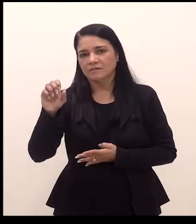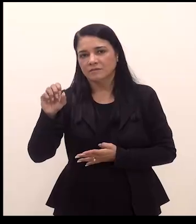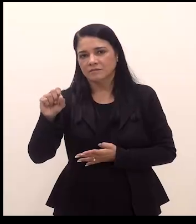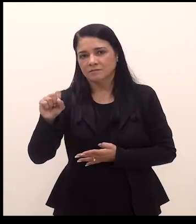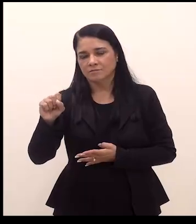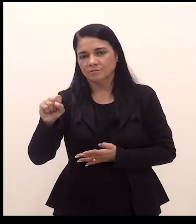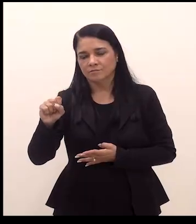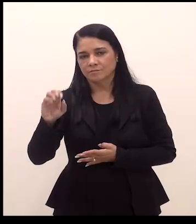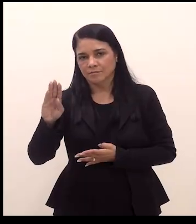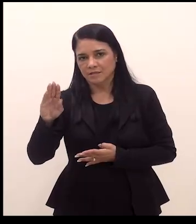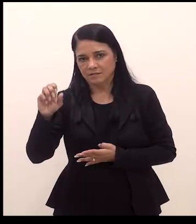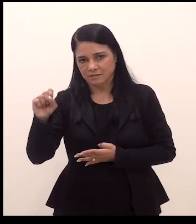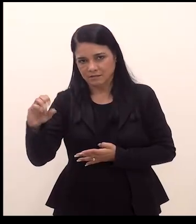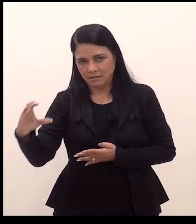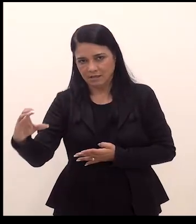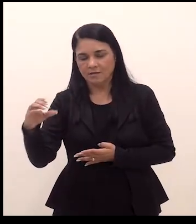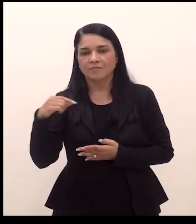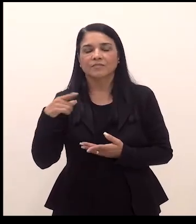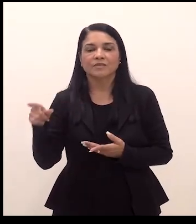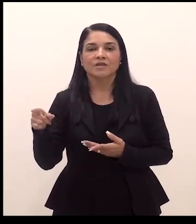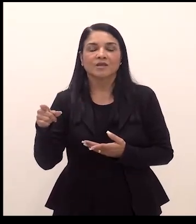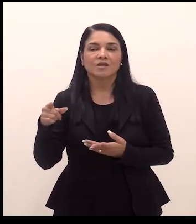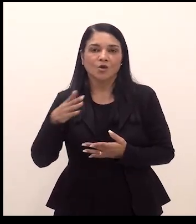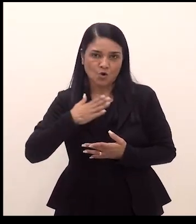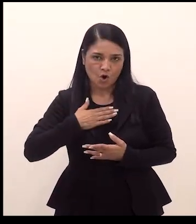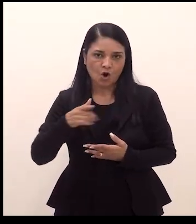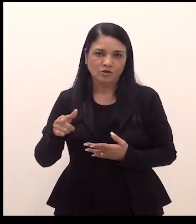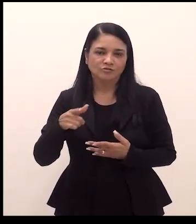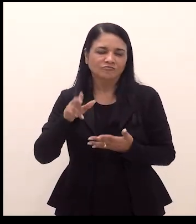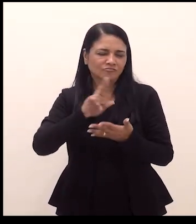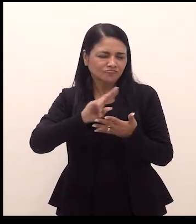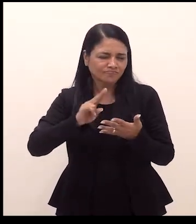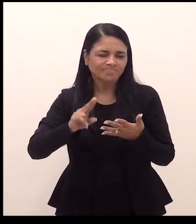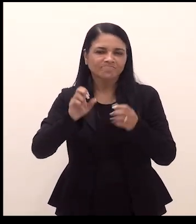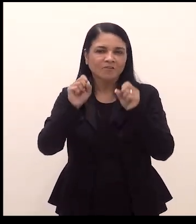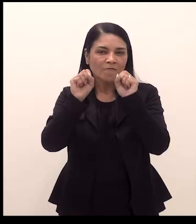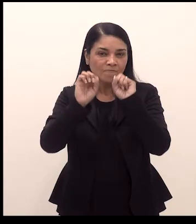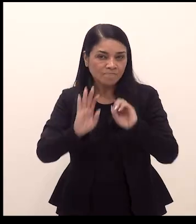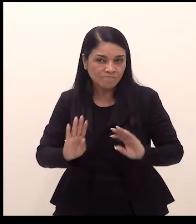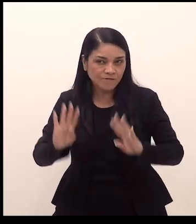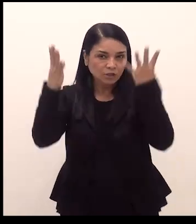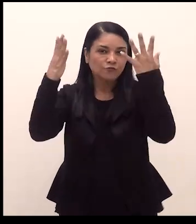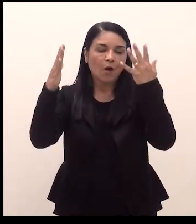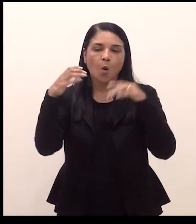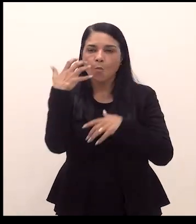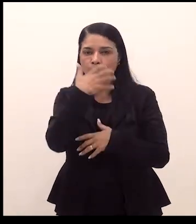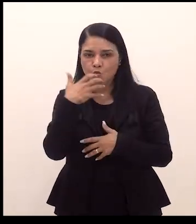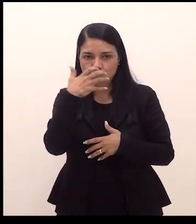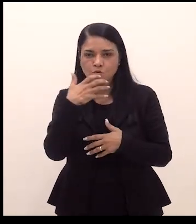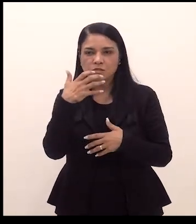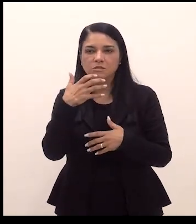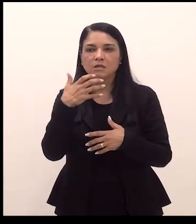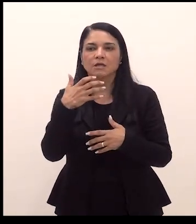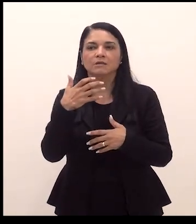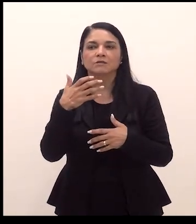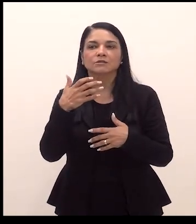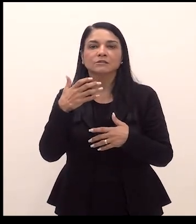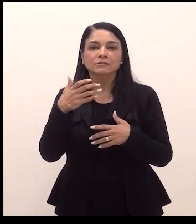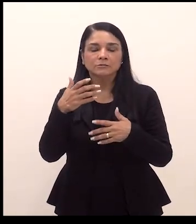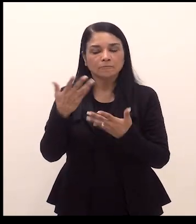O FBC também é um cara super político que eu gosto muito. Esses nomes estão ocupando aí os grandes festivais hoje em